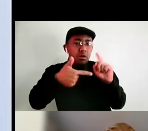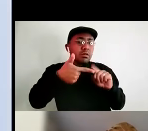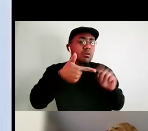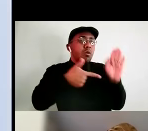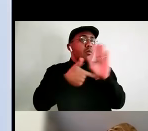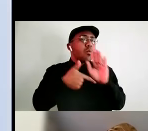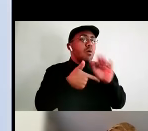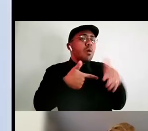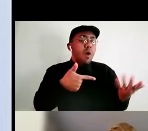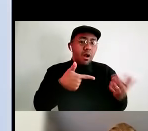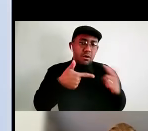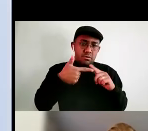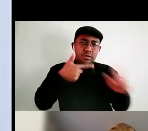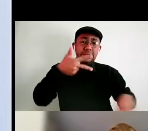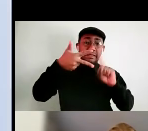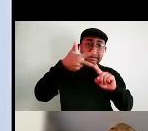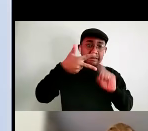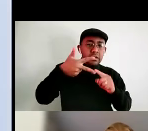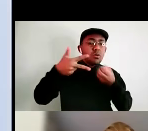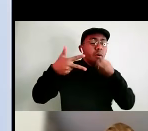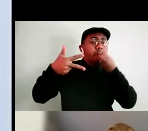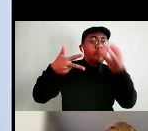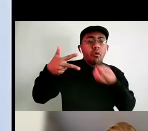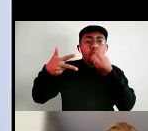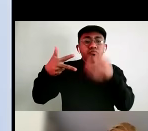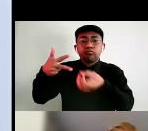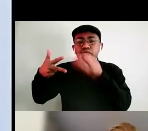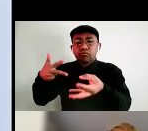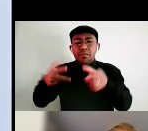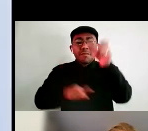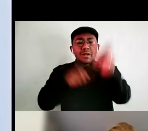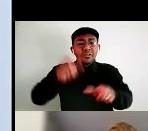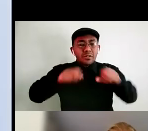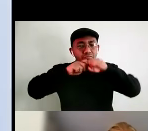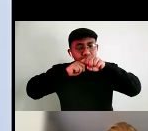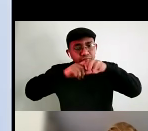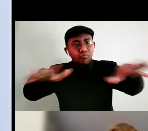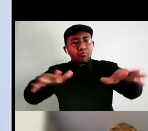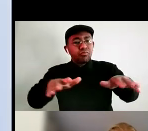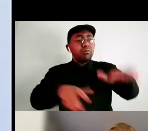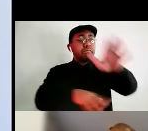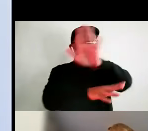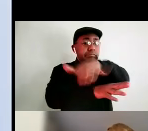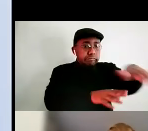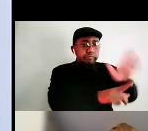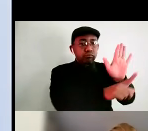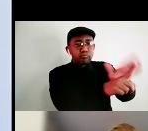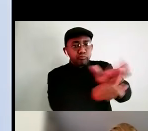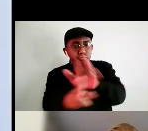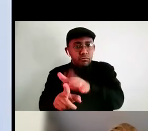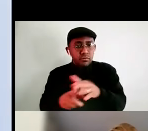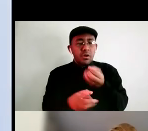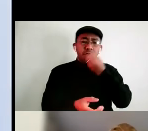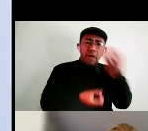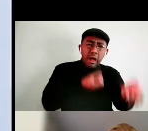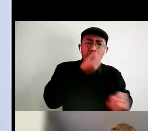muito importante, essa comunicação de risco. O que queremos fazer é uma ativação proativa de informações sobre as medidas